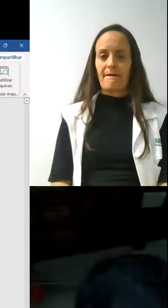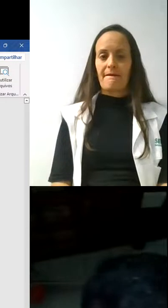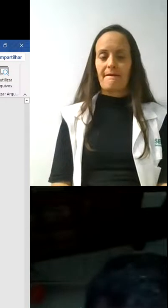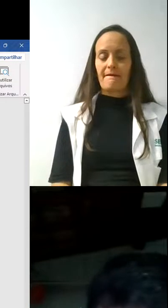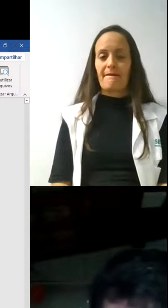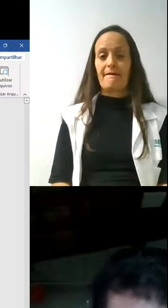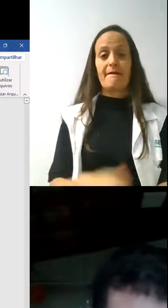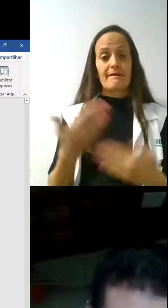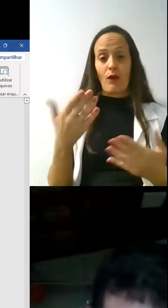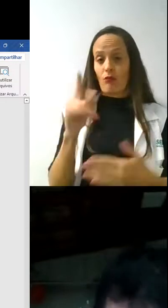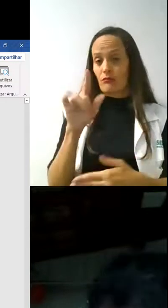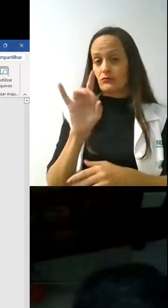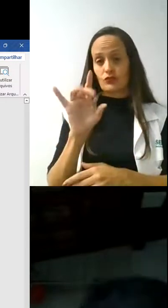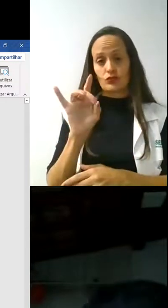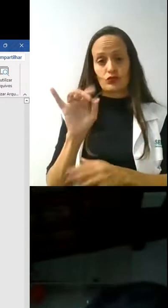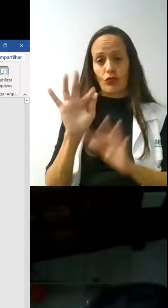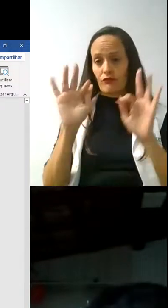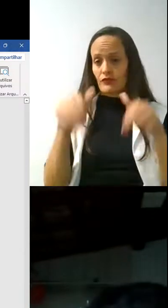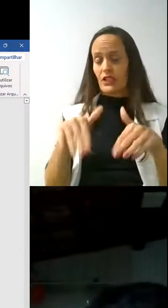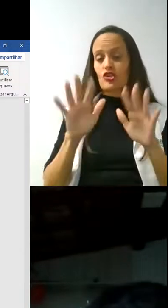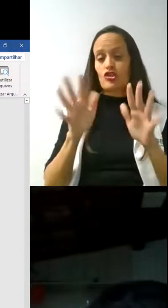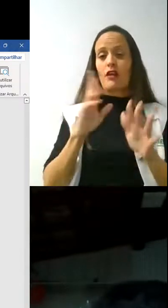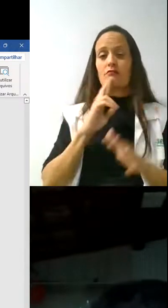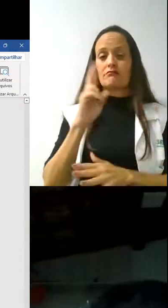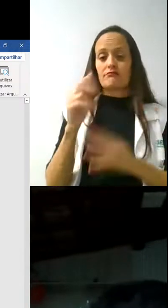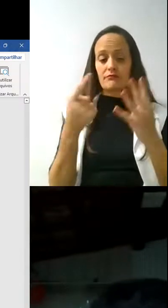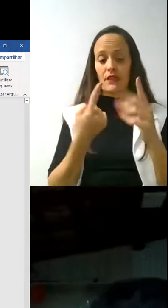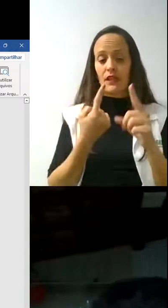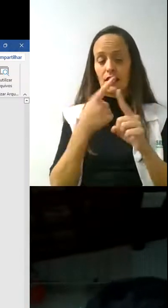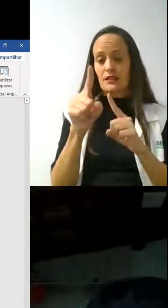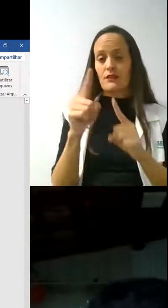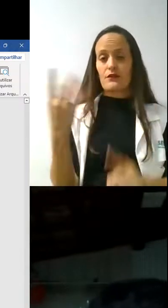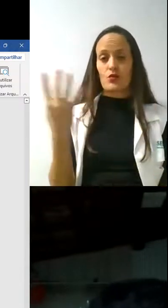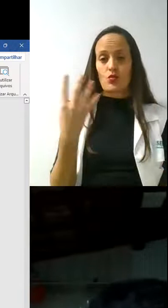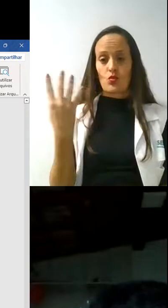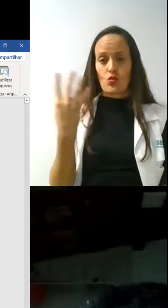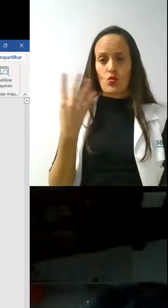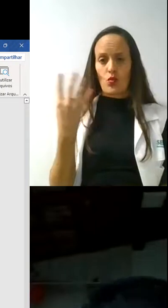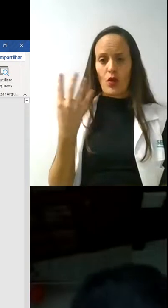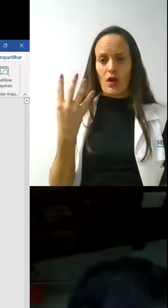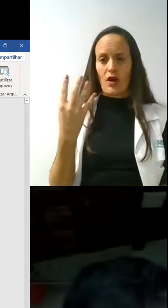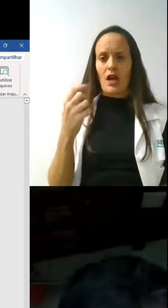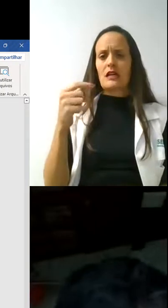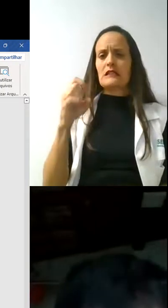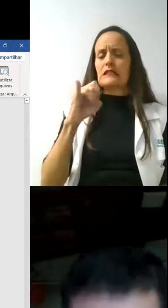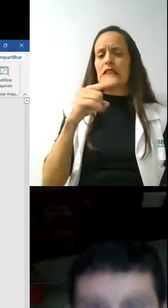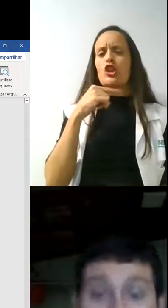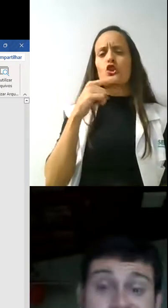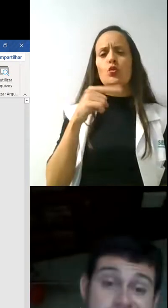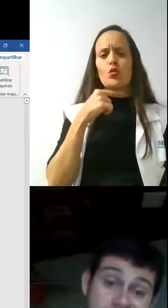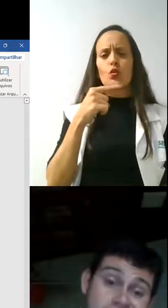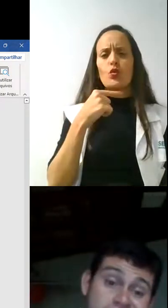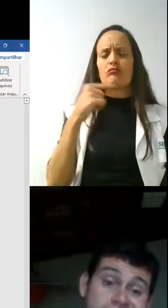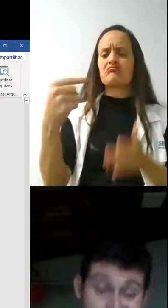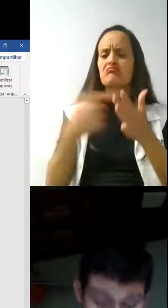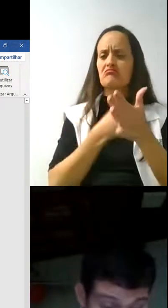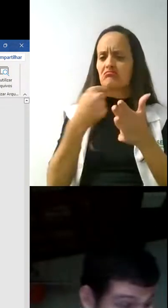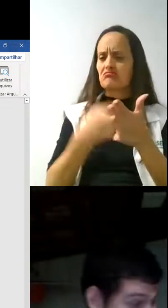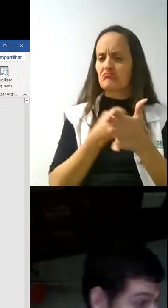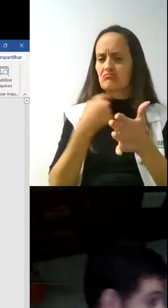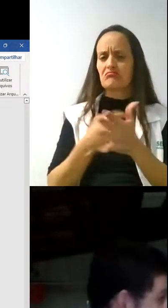isso, finalizamos aí, ó, os 4 desafios, né? Qualquer dúvida, né? Estou à disposição de vocês aí, de segunda a sexta, das 13